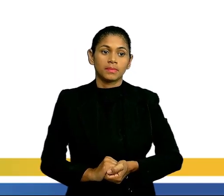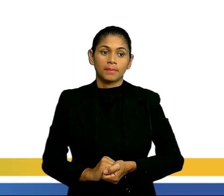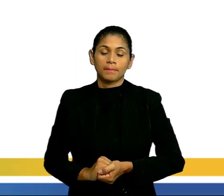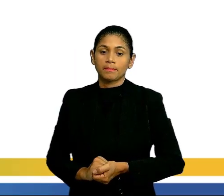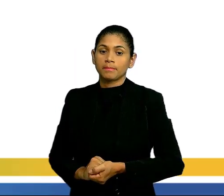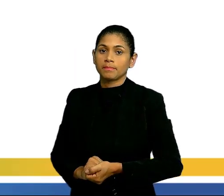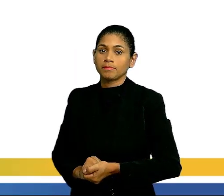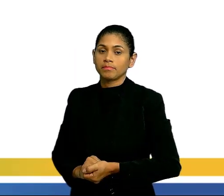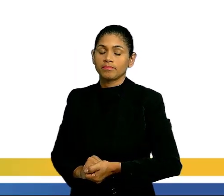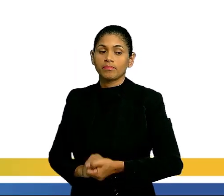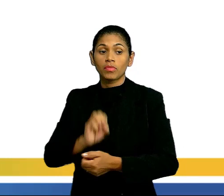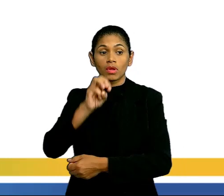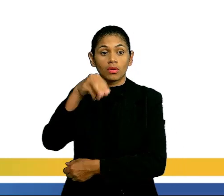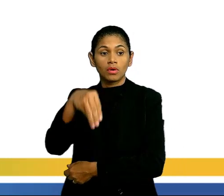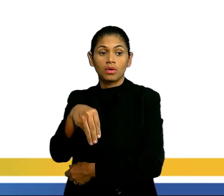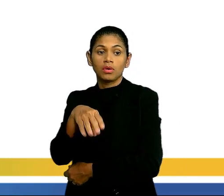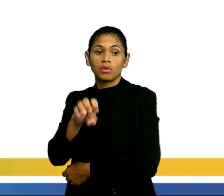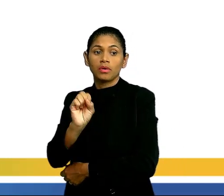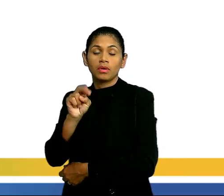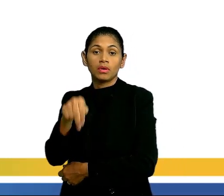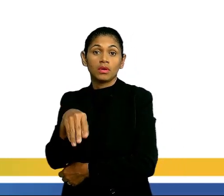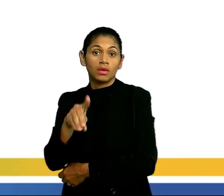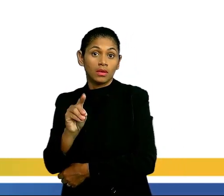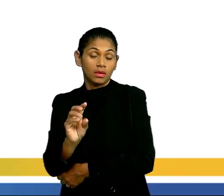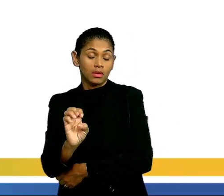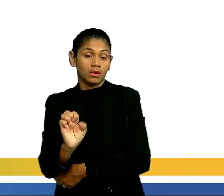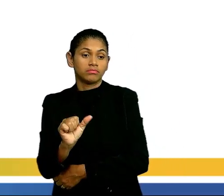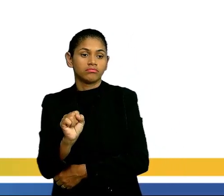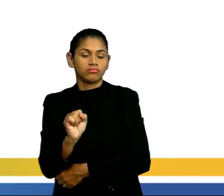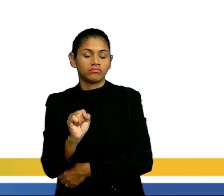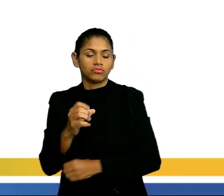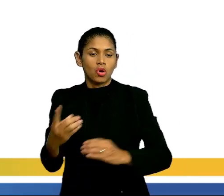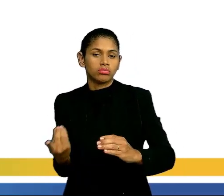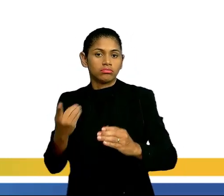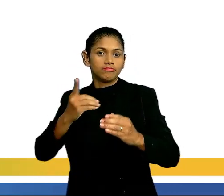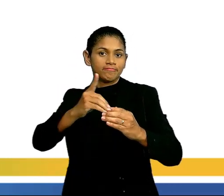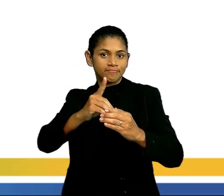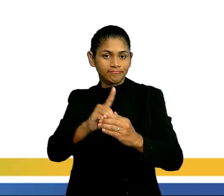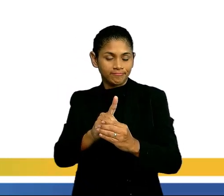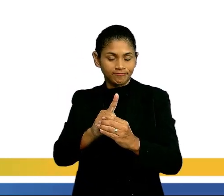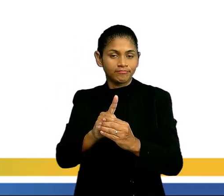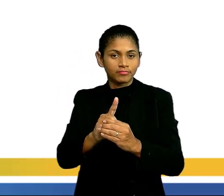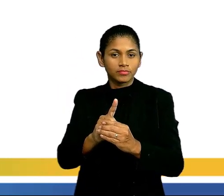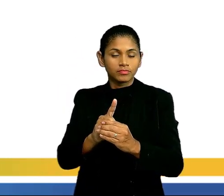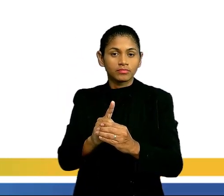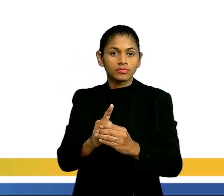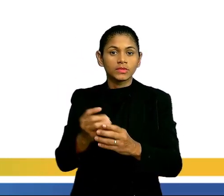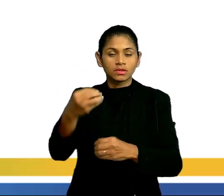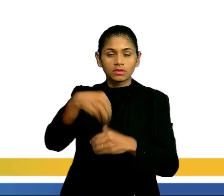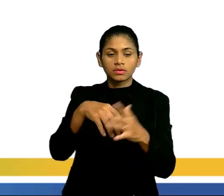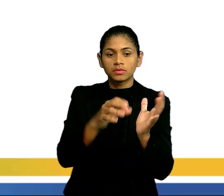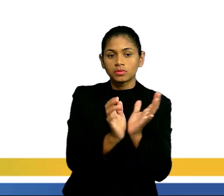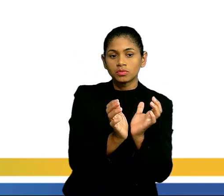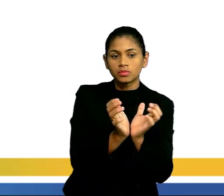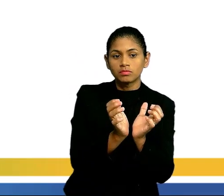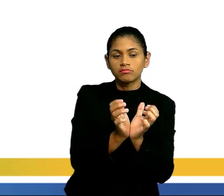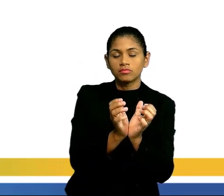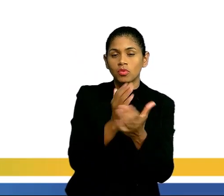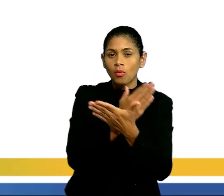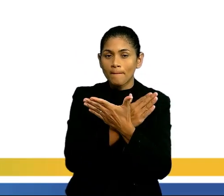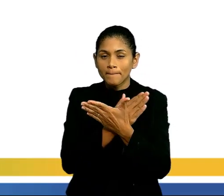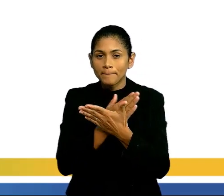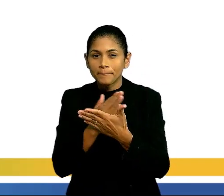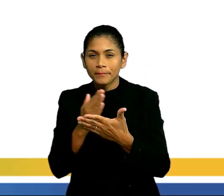Vamos lá. O Mendes, inserido nessa vanguarda, ele inicia na literatura